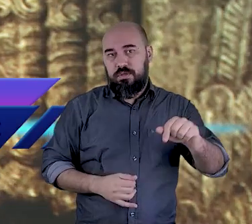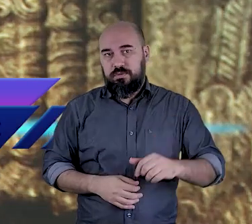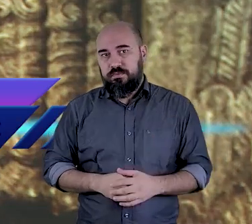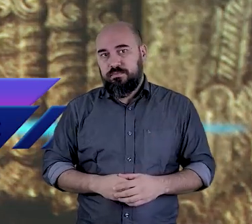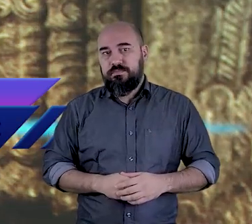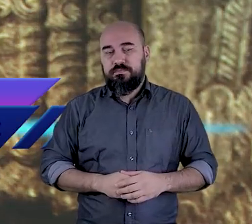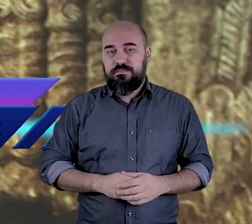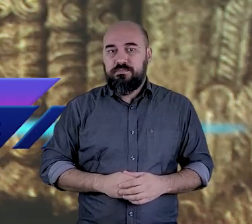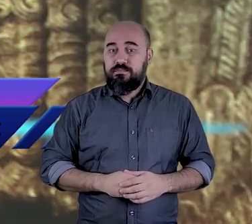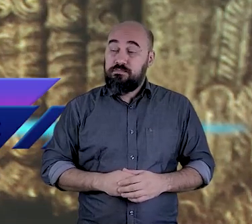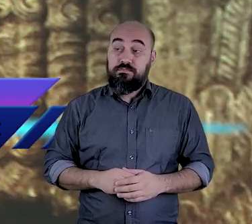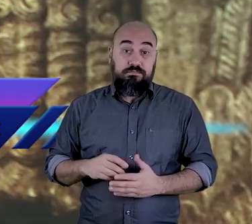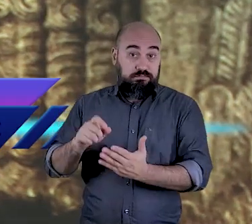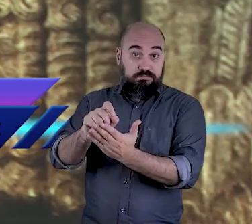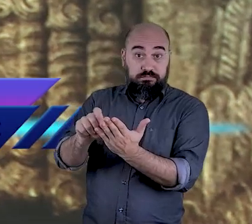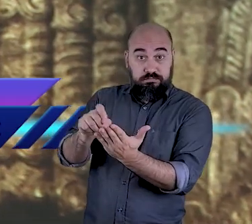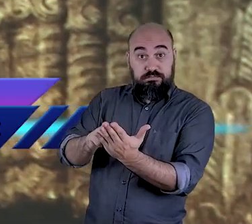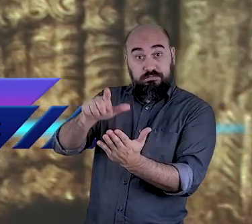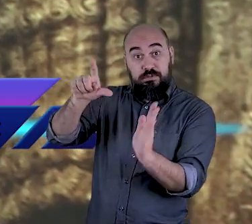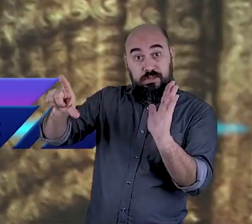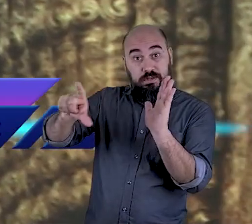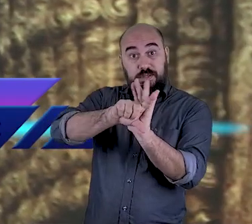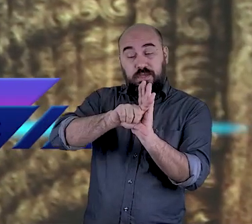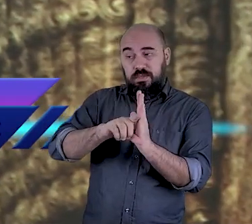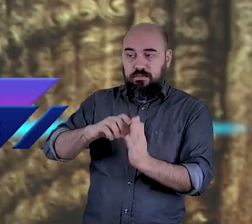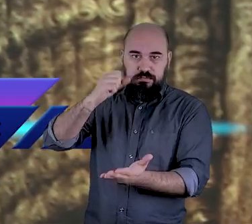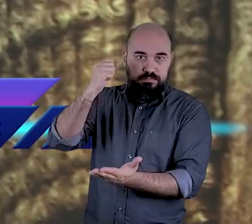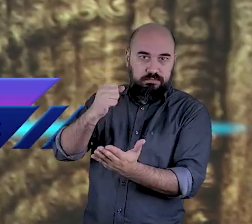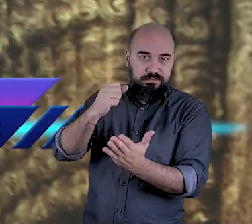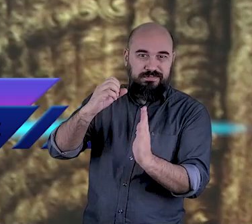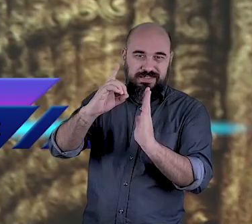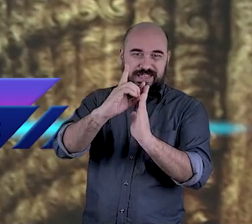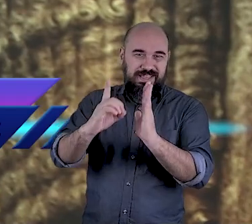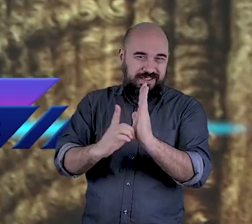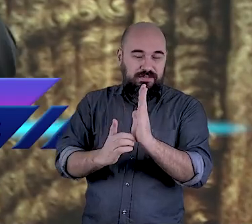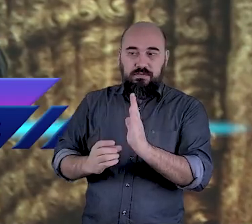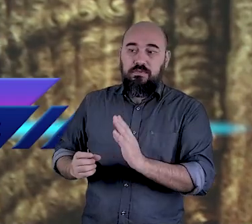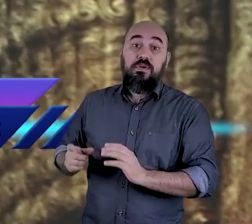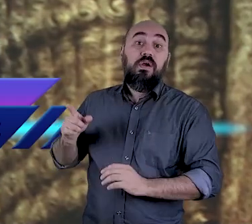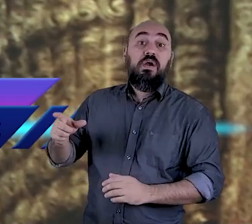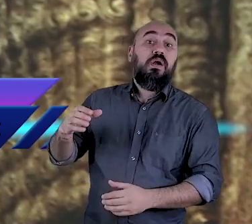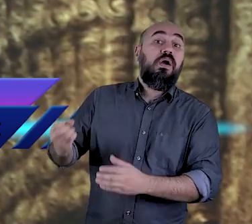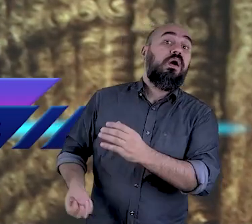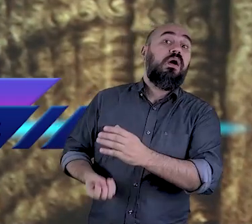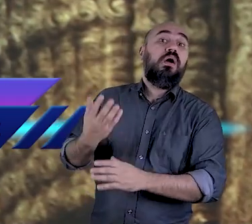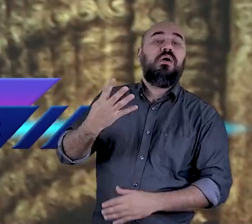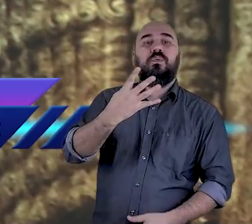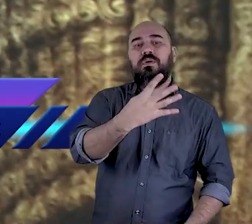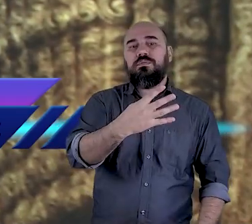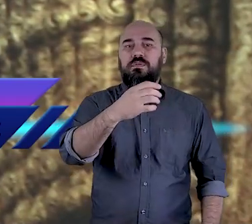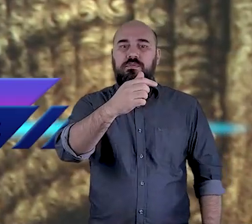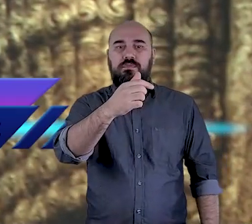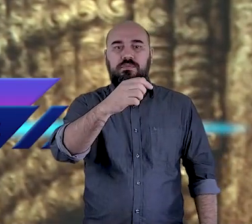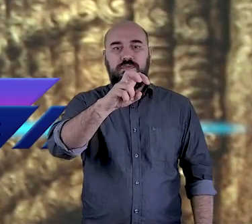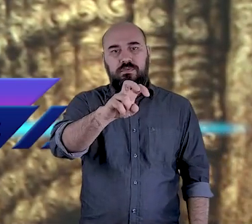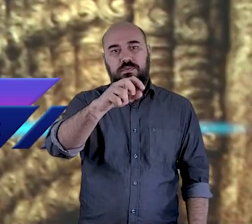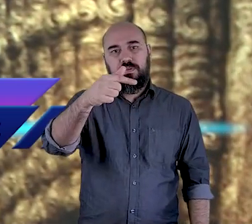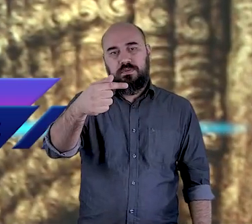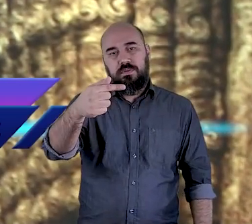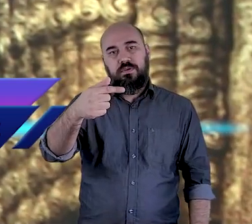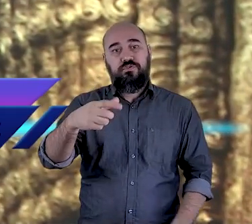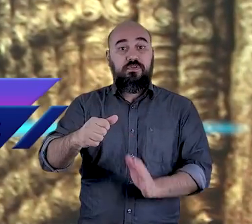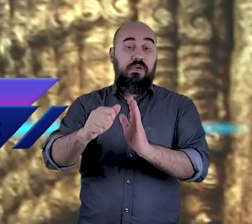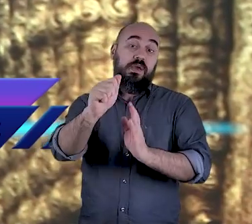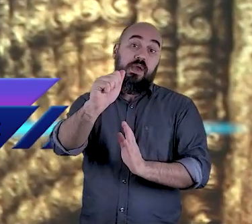independente esse decreto historicamente foi expedido em 457 antes de